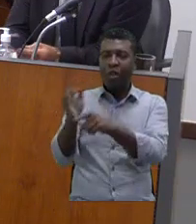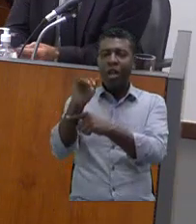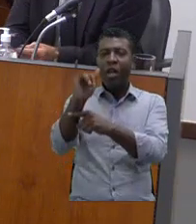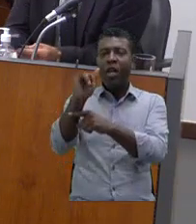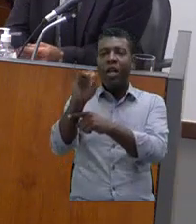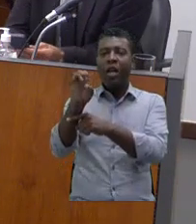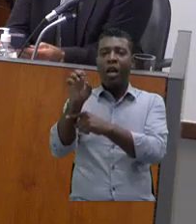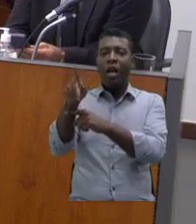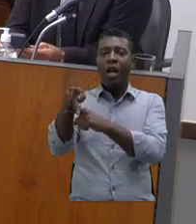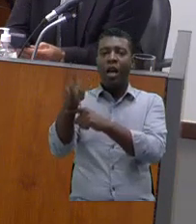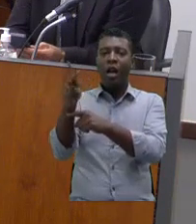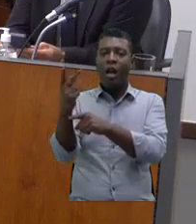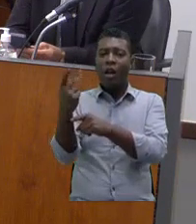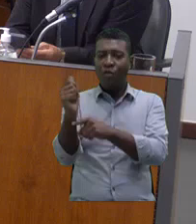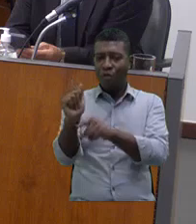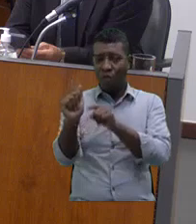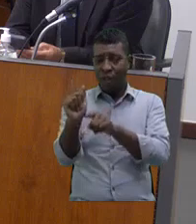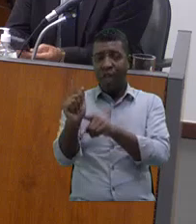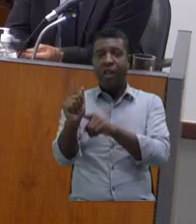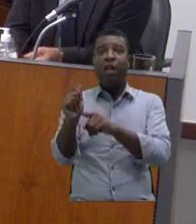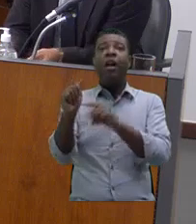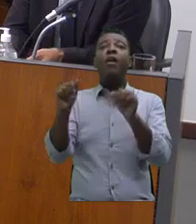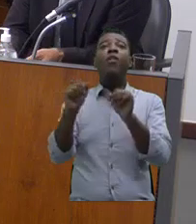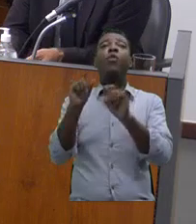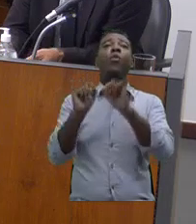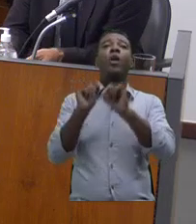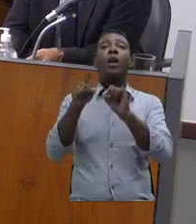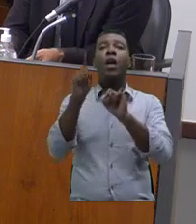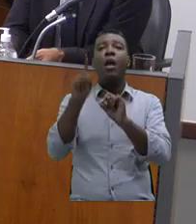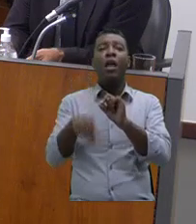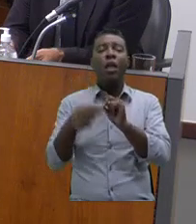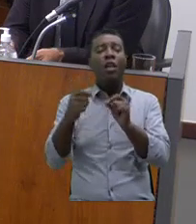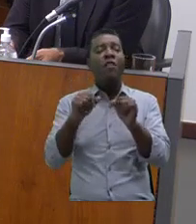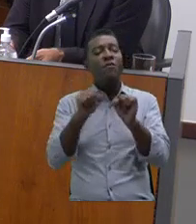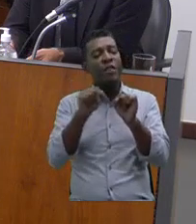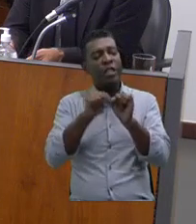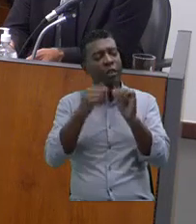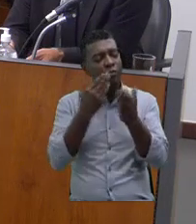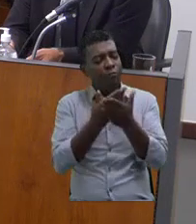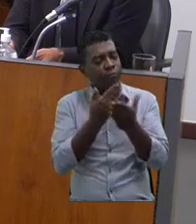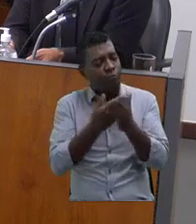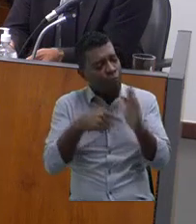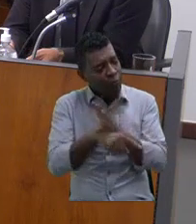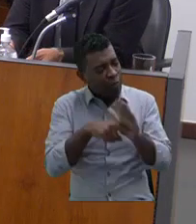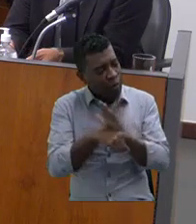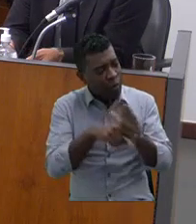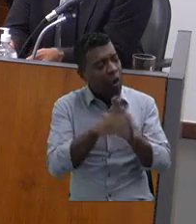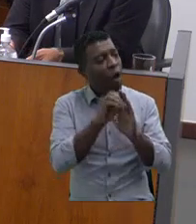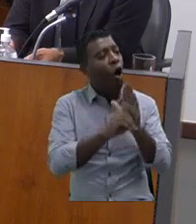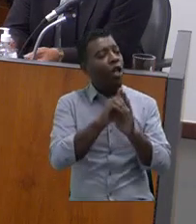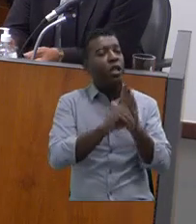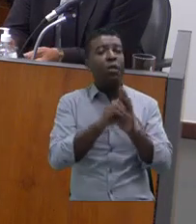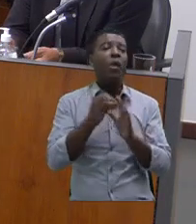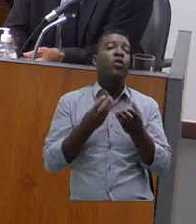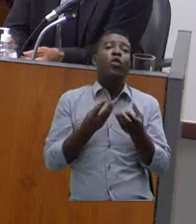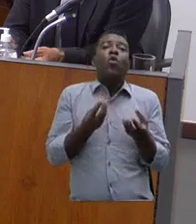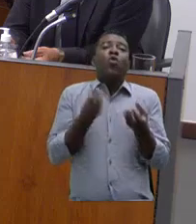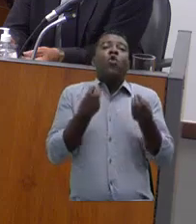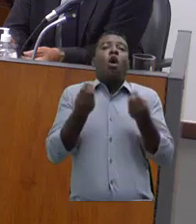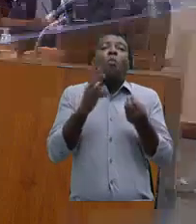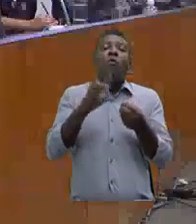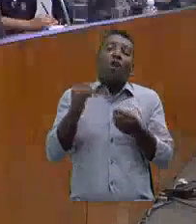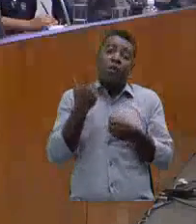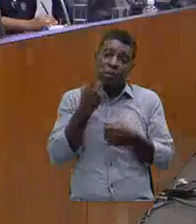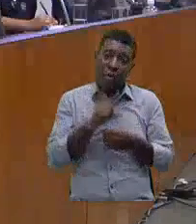de um orçamento claro de quanto vai ficar isso, para que a gente possa buscar os recursos. Vamos buscar parceria